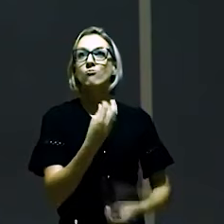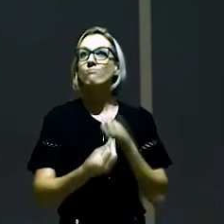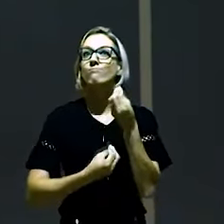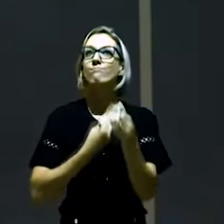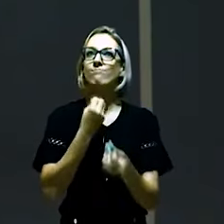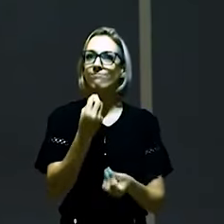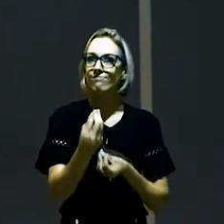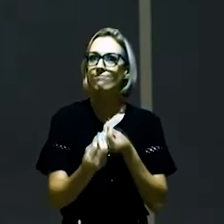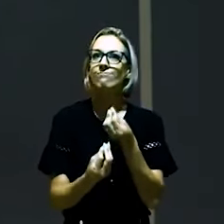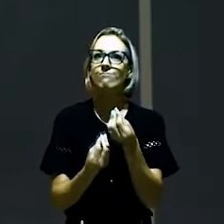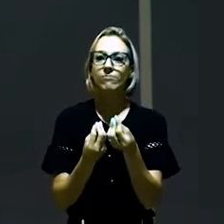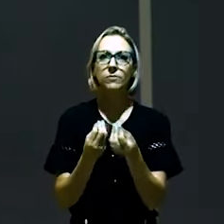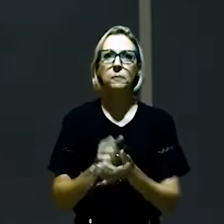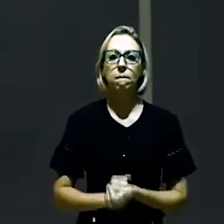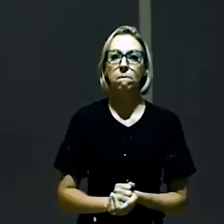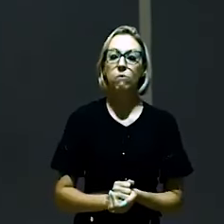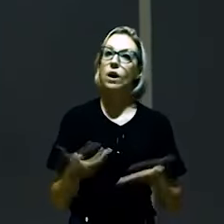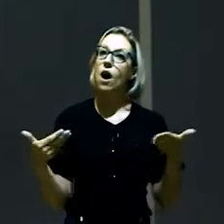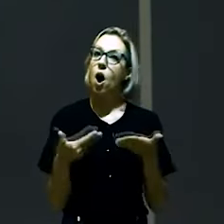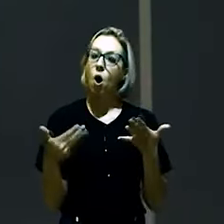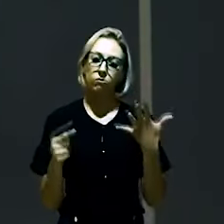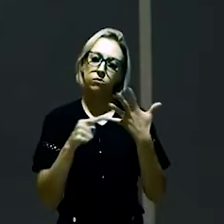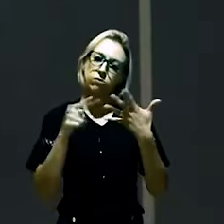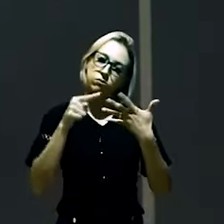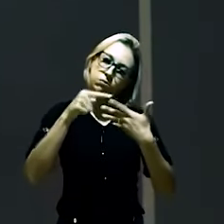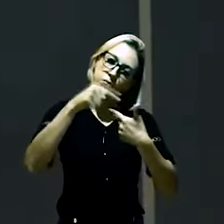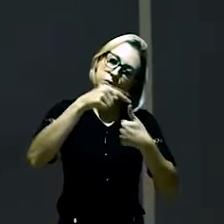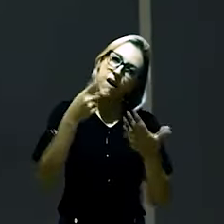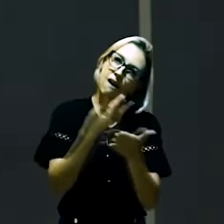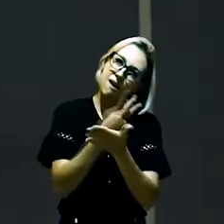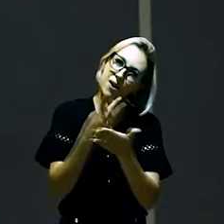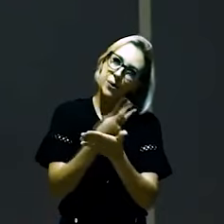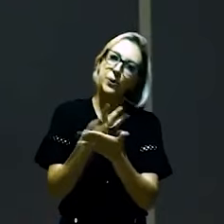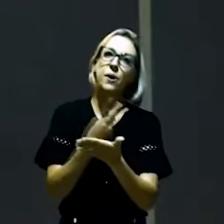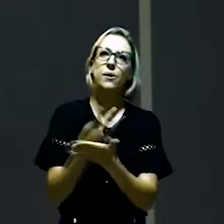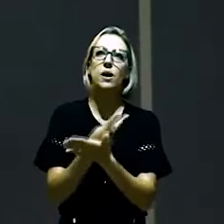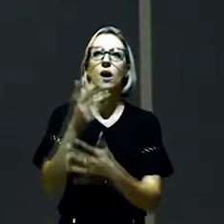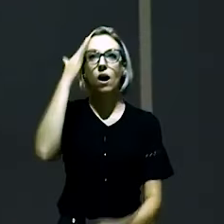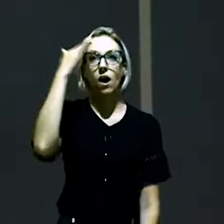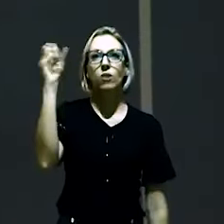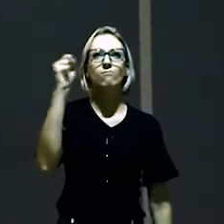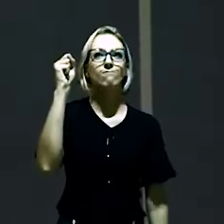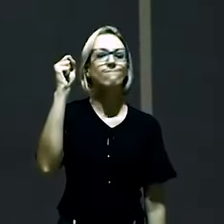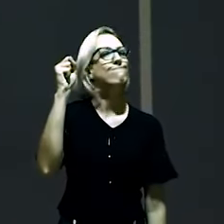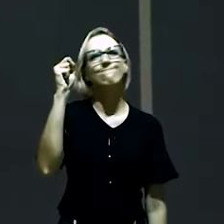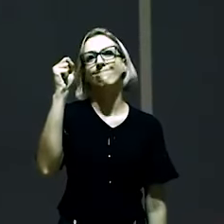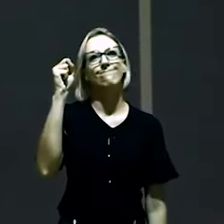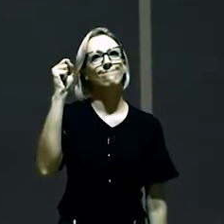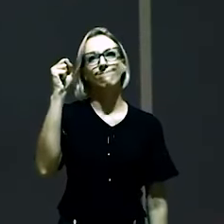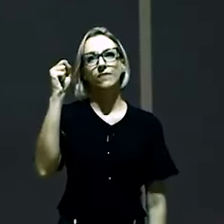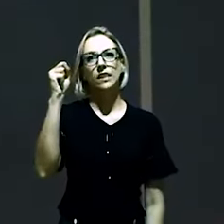não estou aqui hoje para apontar os erros de Salomão, mas sim para mostrar que